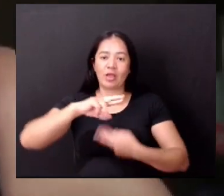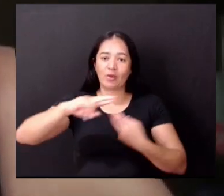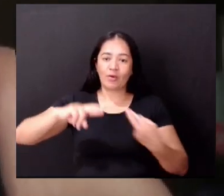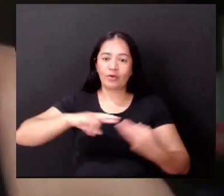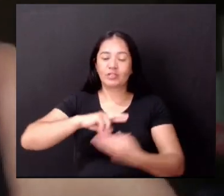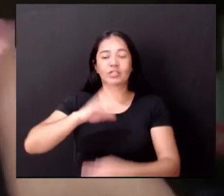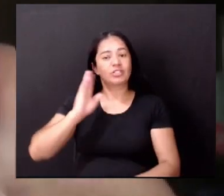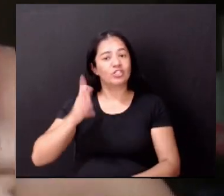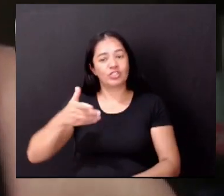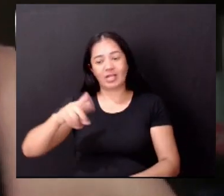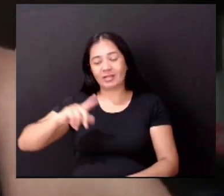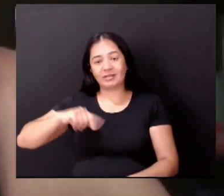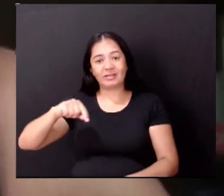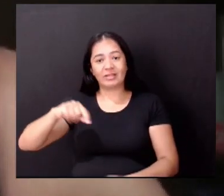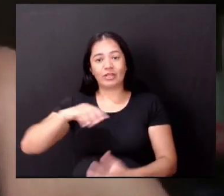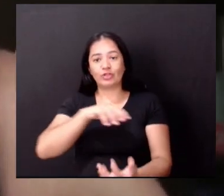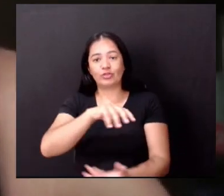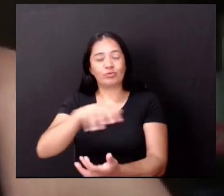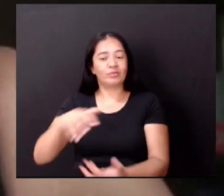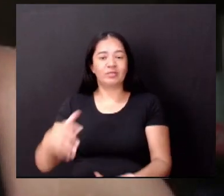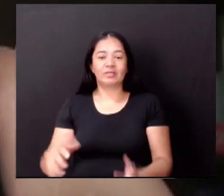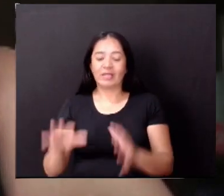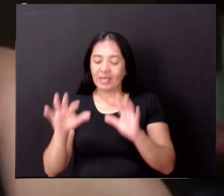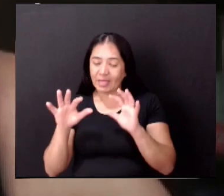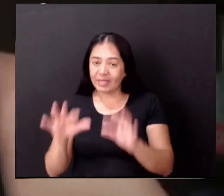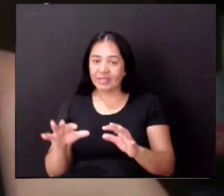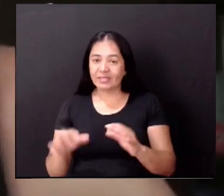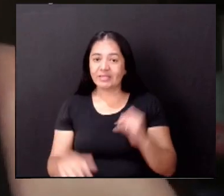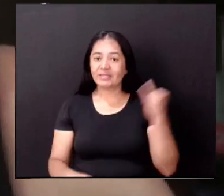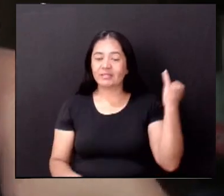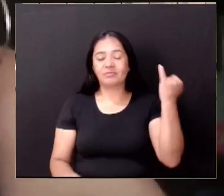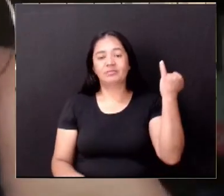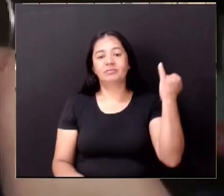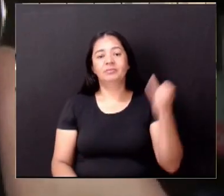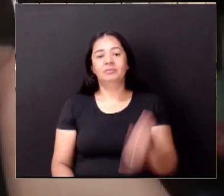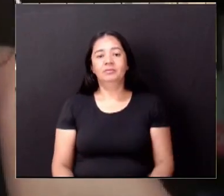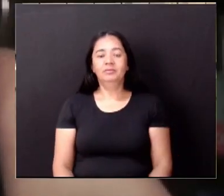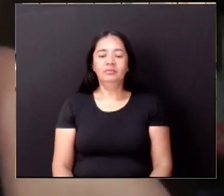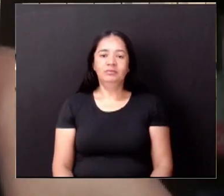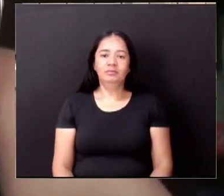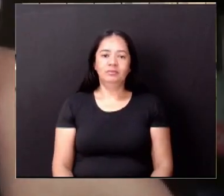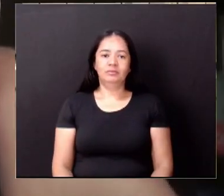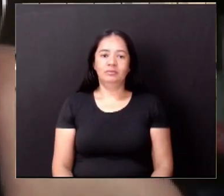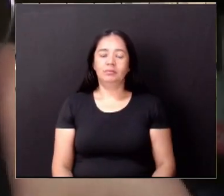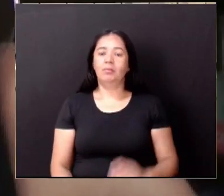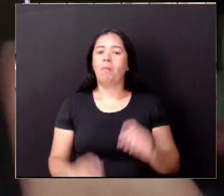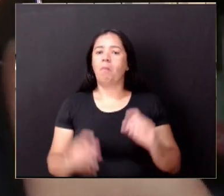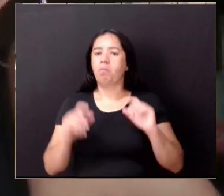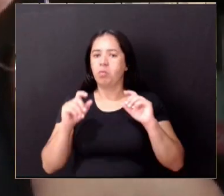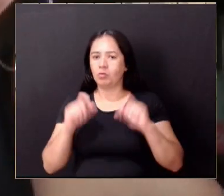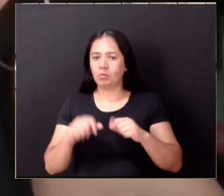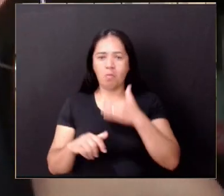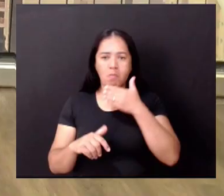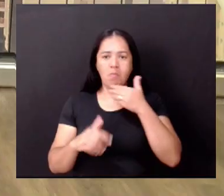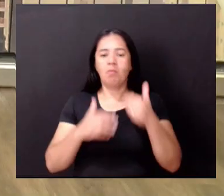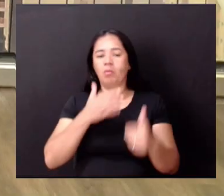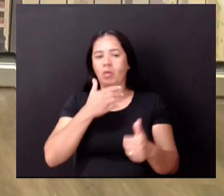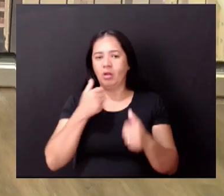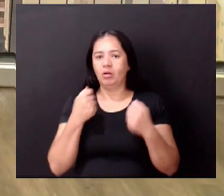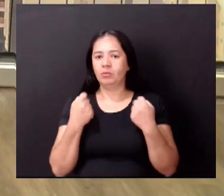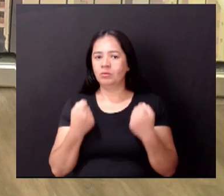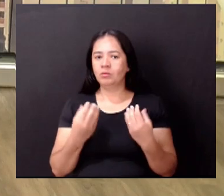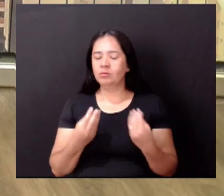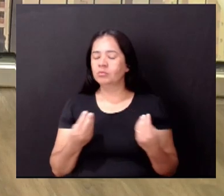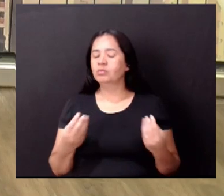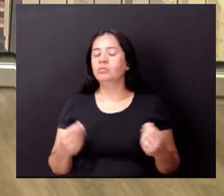reciclagem do que já está aqui no planeta. Entende? Esse foi o grande norte do livro. Ou seja, dá para melhorar